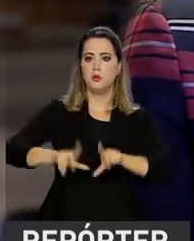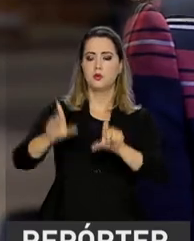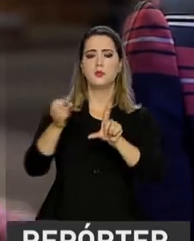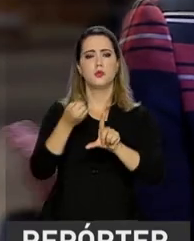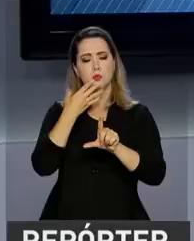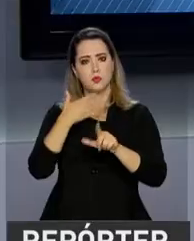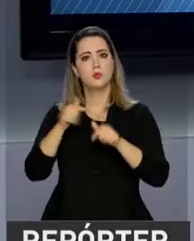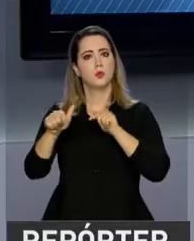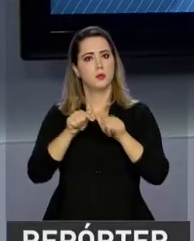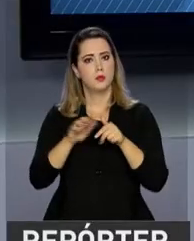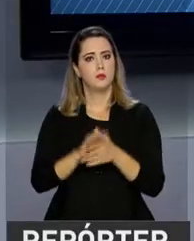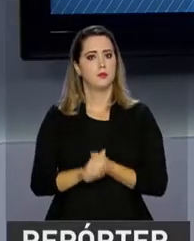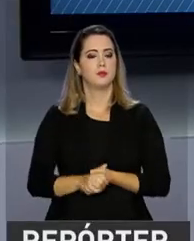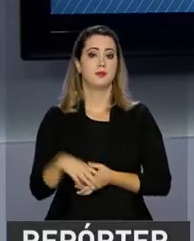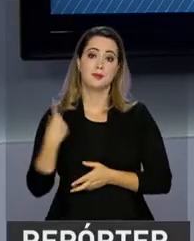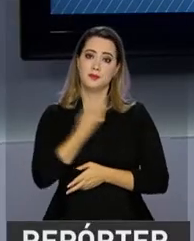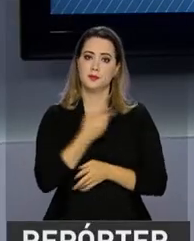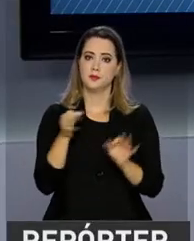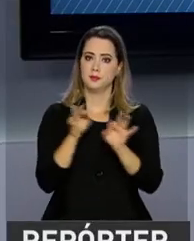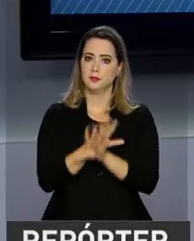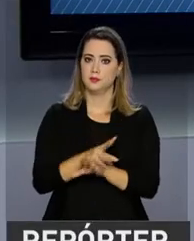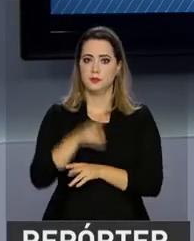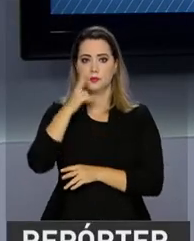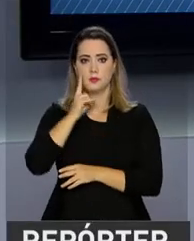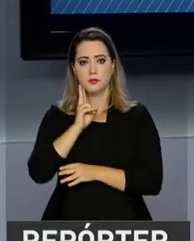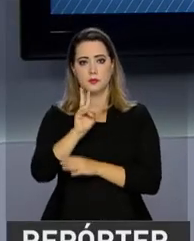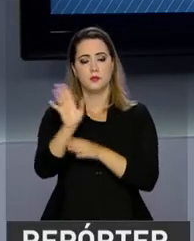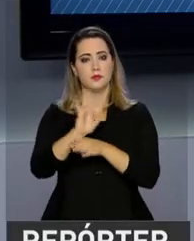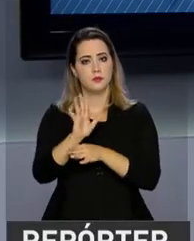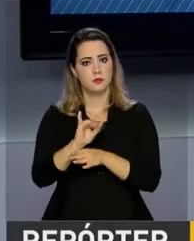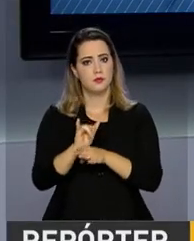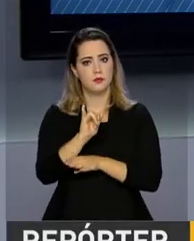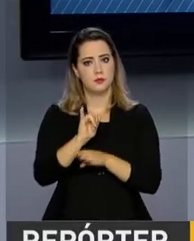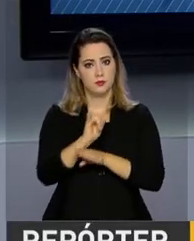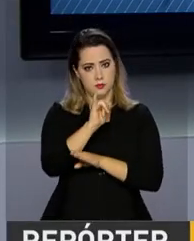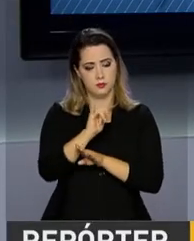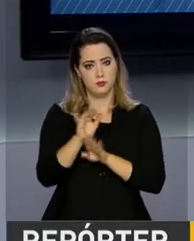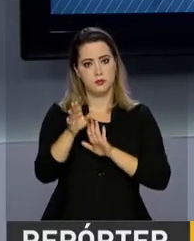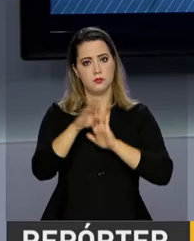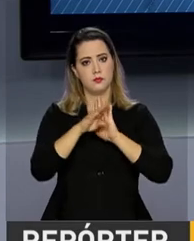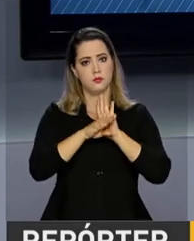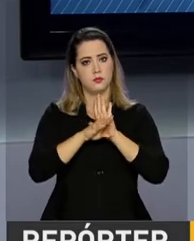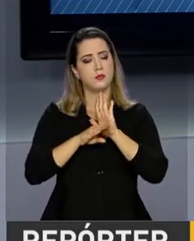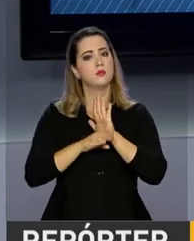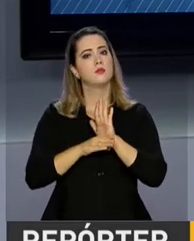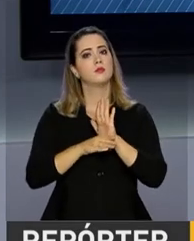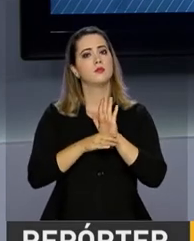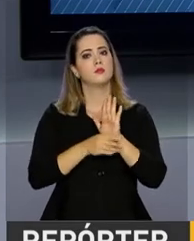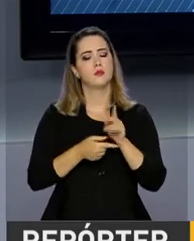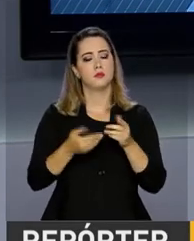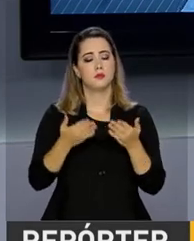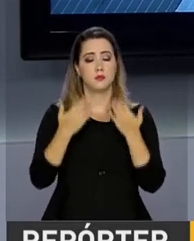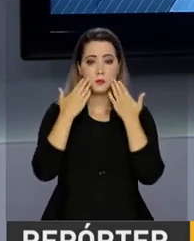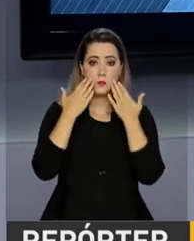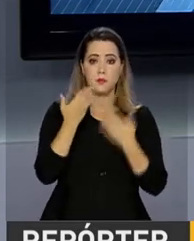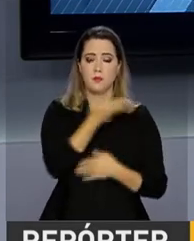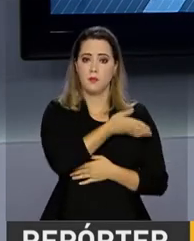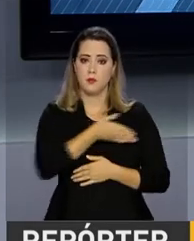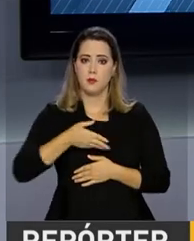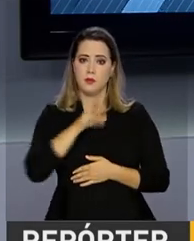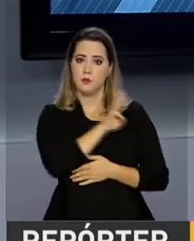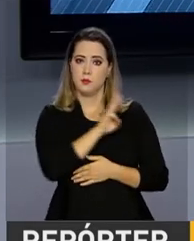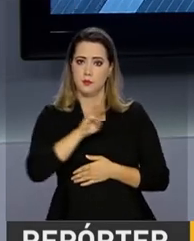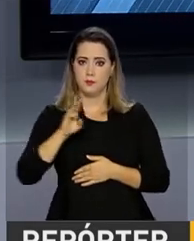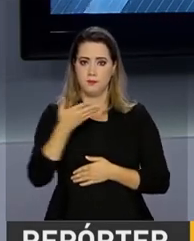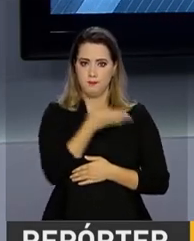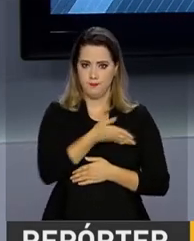práticas nós ficamos por aqui você pode rever as reportagens no youtube e toda a nossa programação está na página